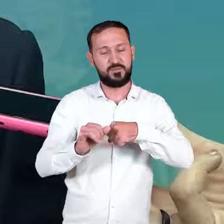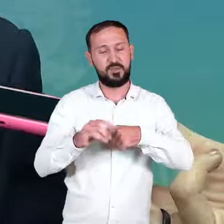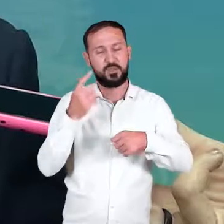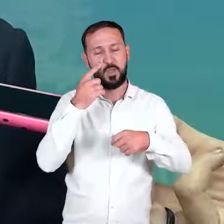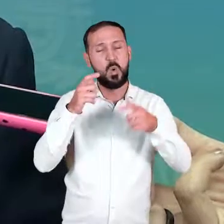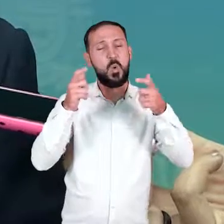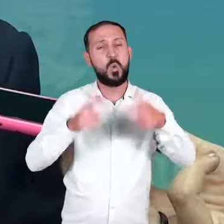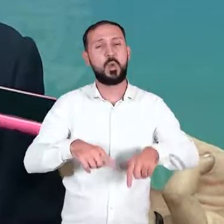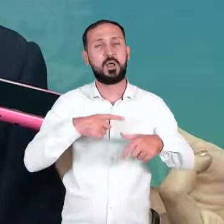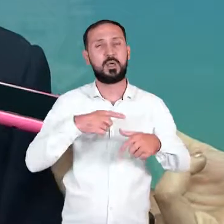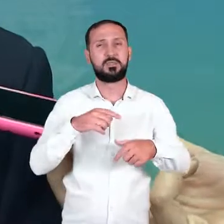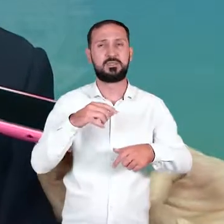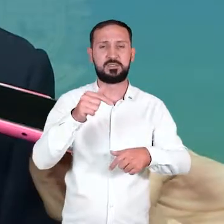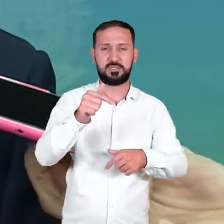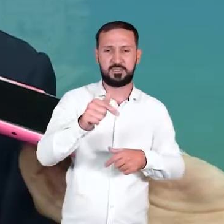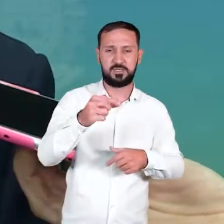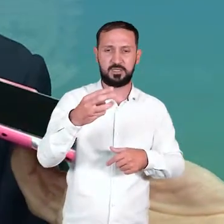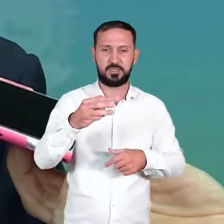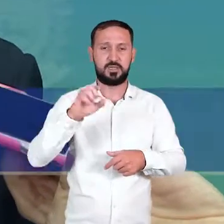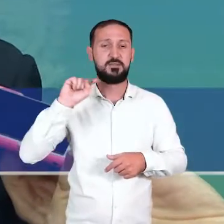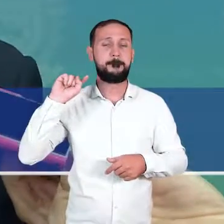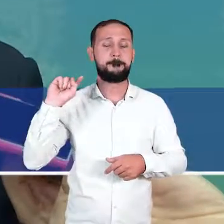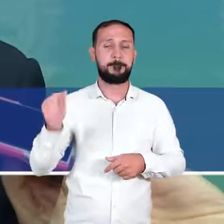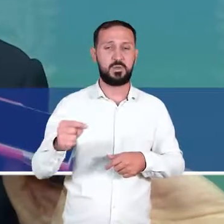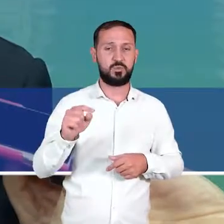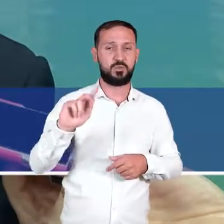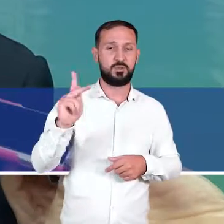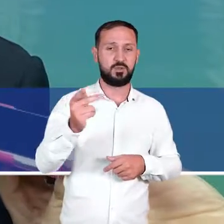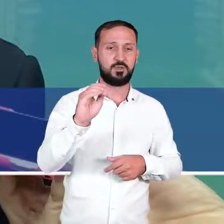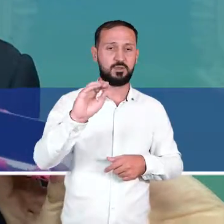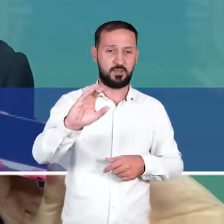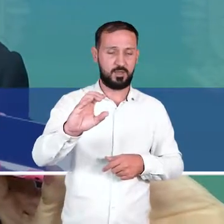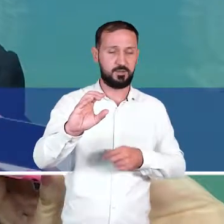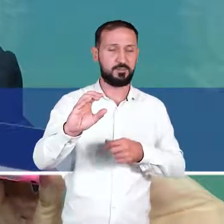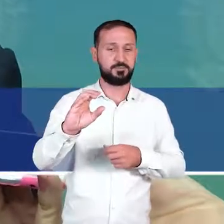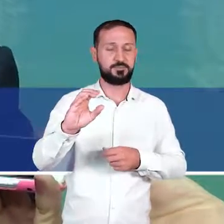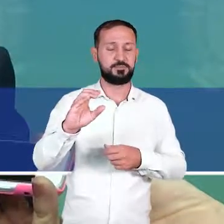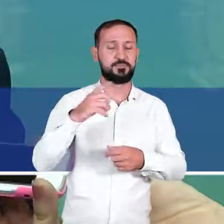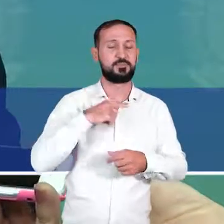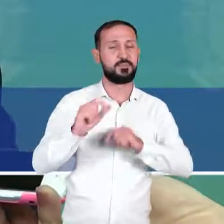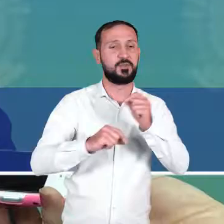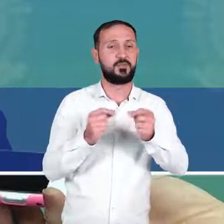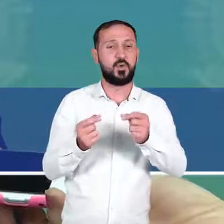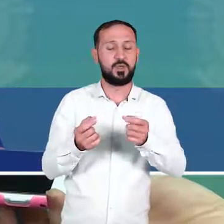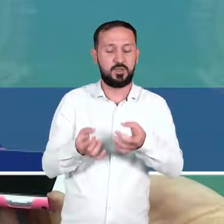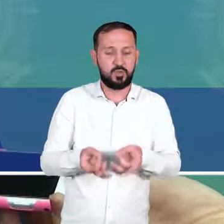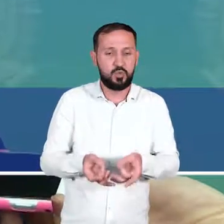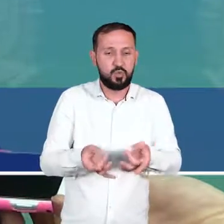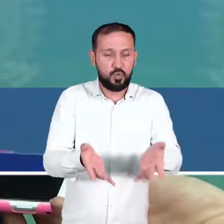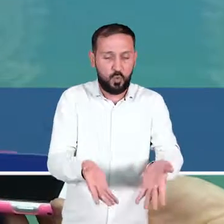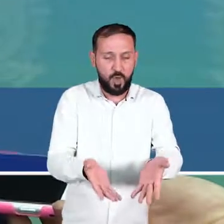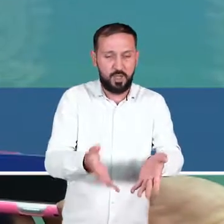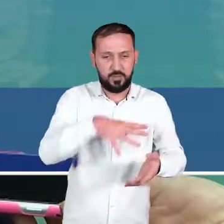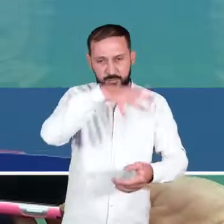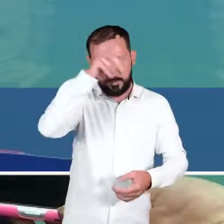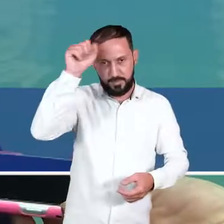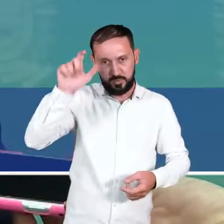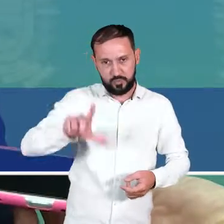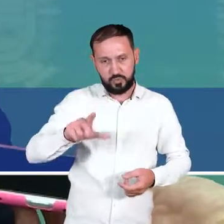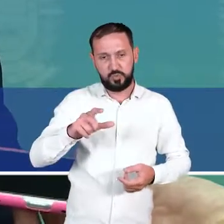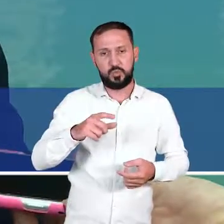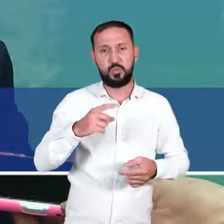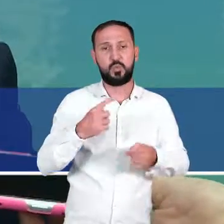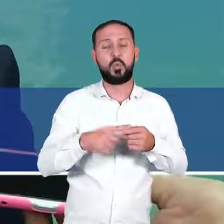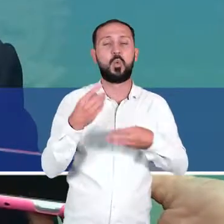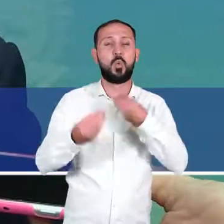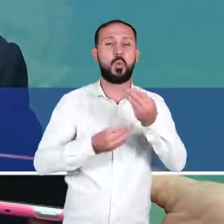uma área de 73 mil hectares, que foi doada ao Estado de Mato Grosso do